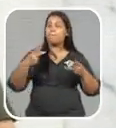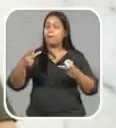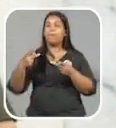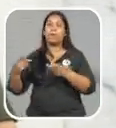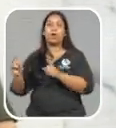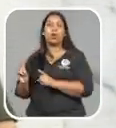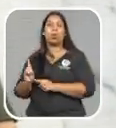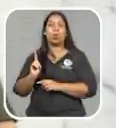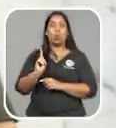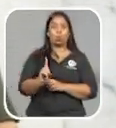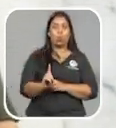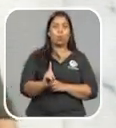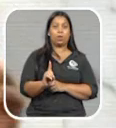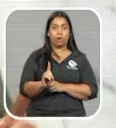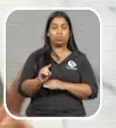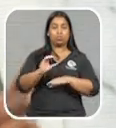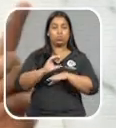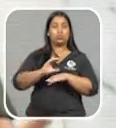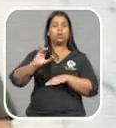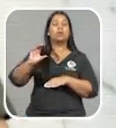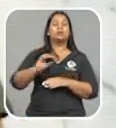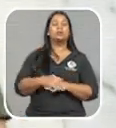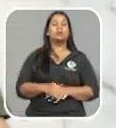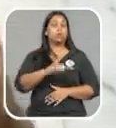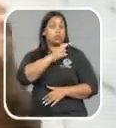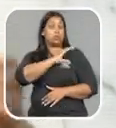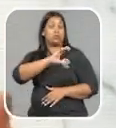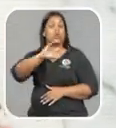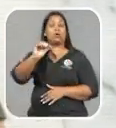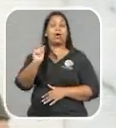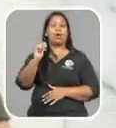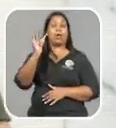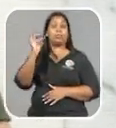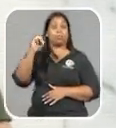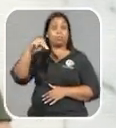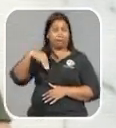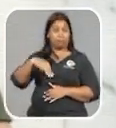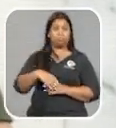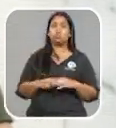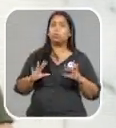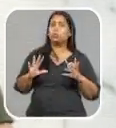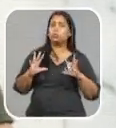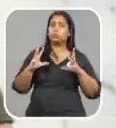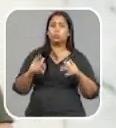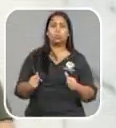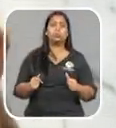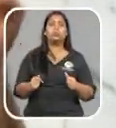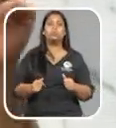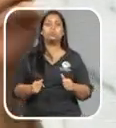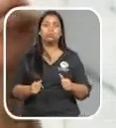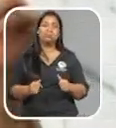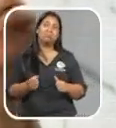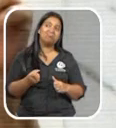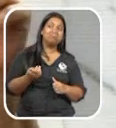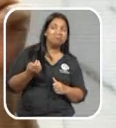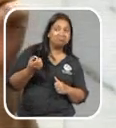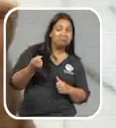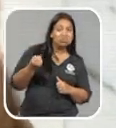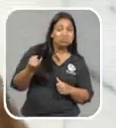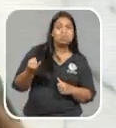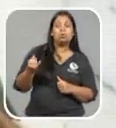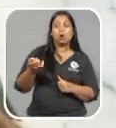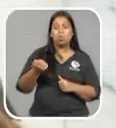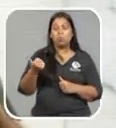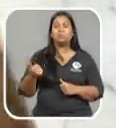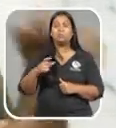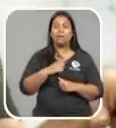da Educação no município. Todas elas, sem exceção, umas mais, outras menos, tem problema estrutural.